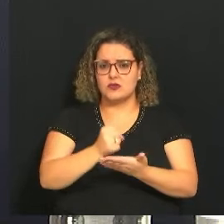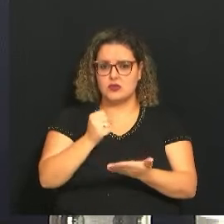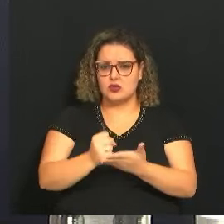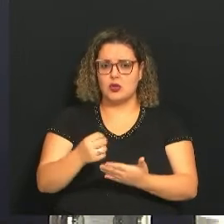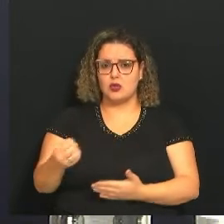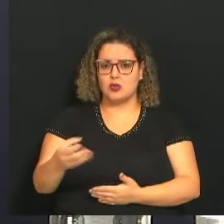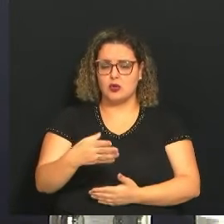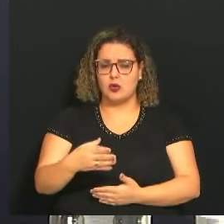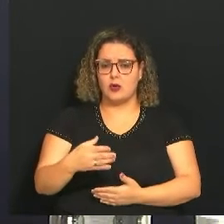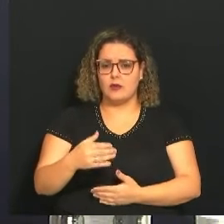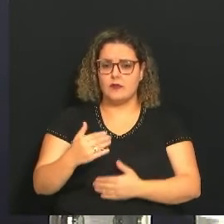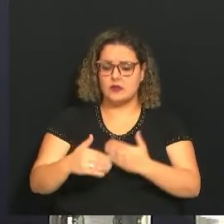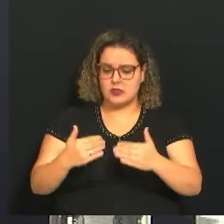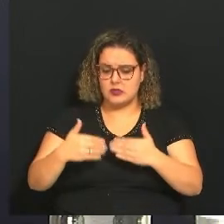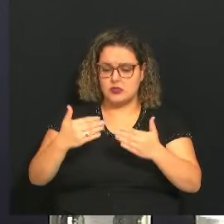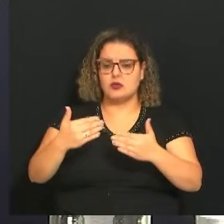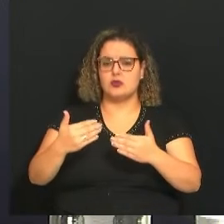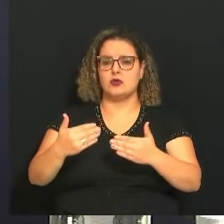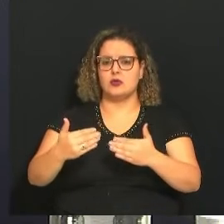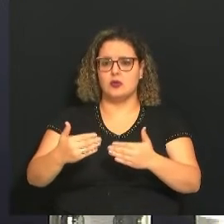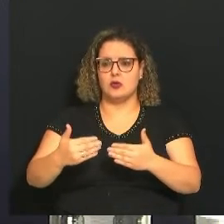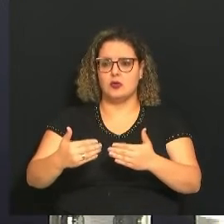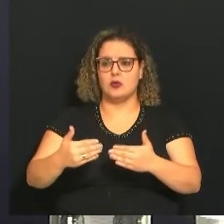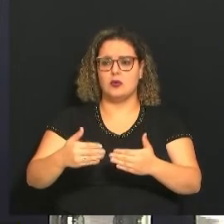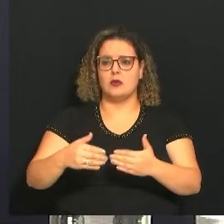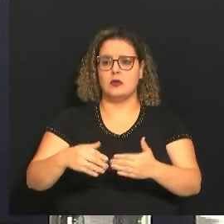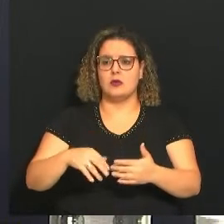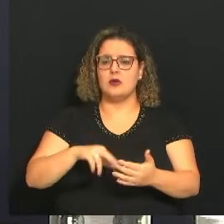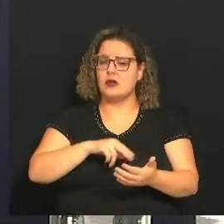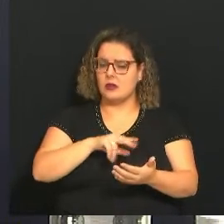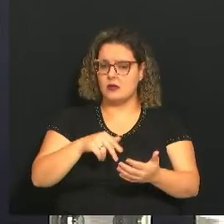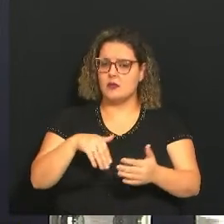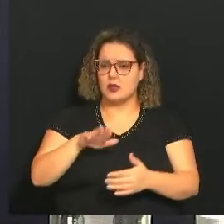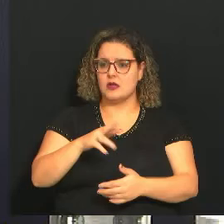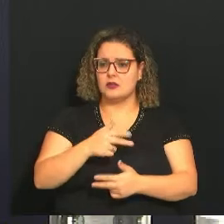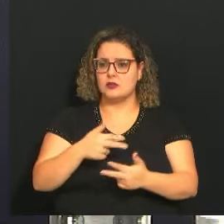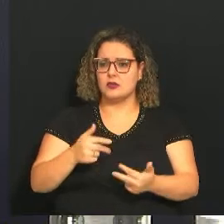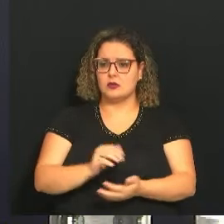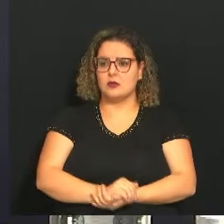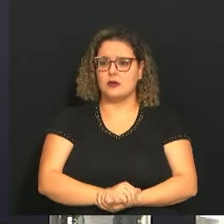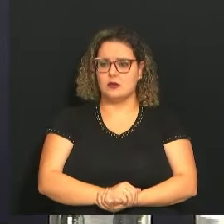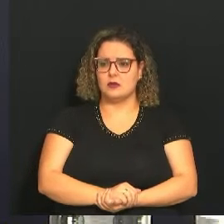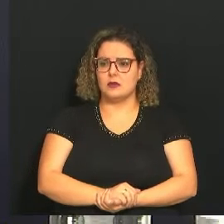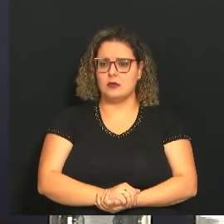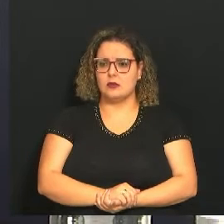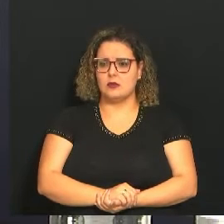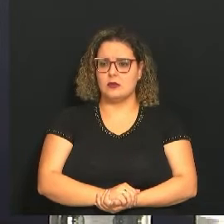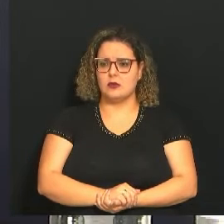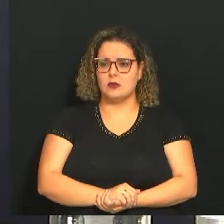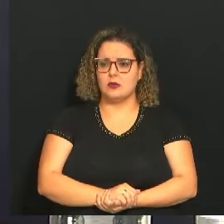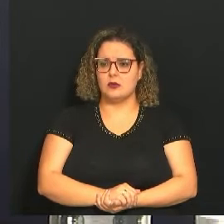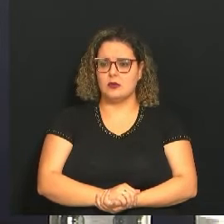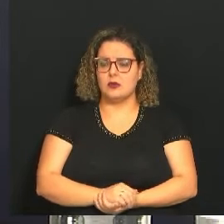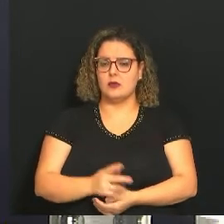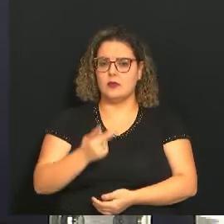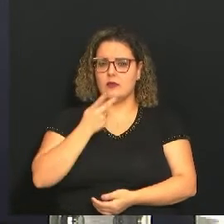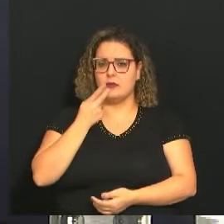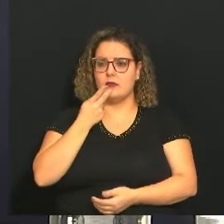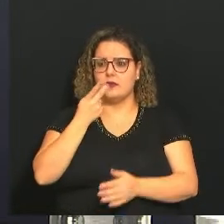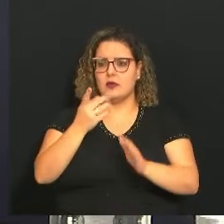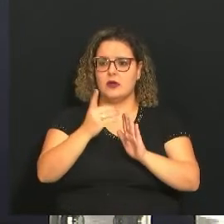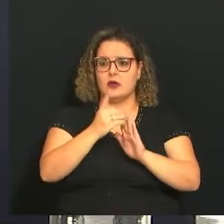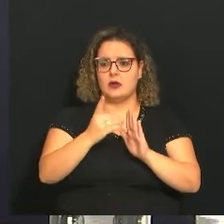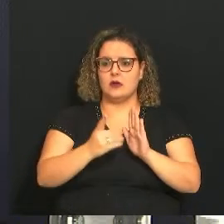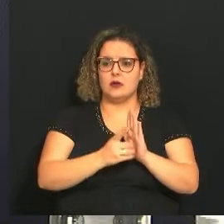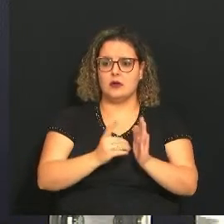obras, dentre outras. Essa é a questão da Shirley, tá? Eu vou falar também um pouquinho desse decreto, tá, Fernanda e